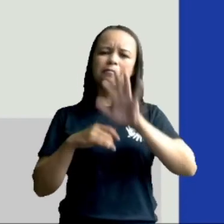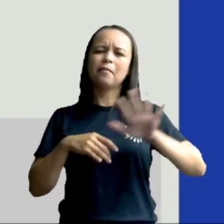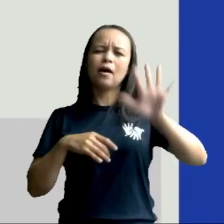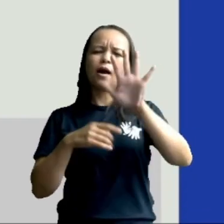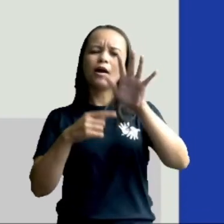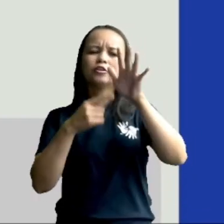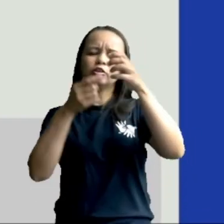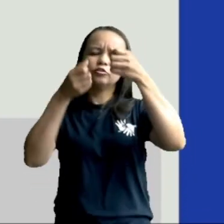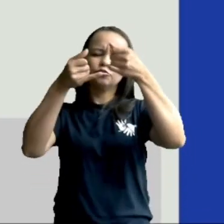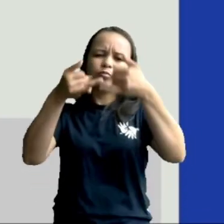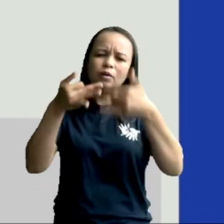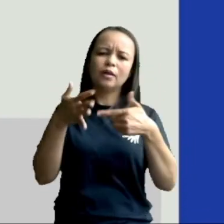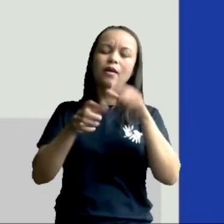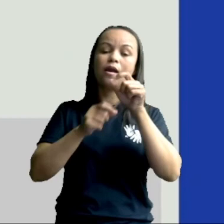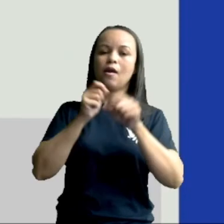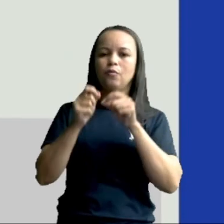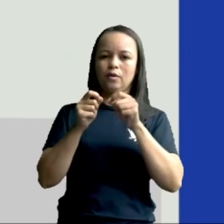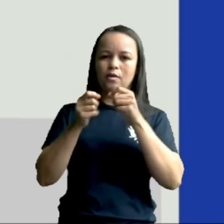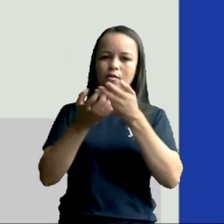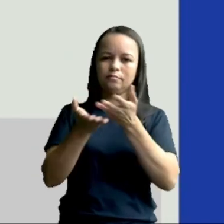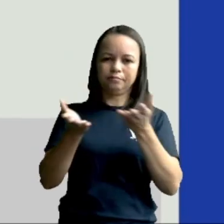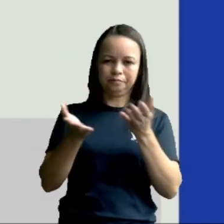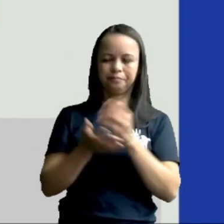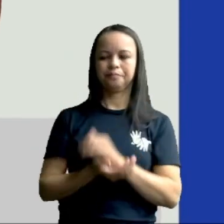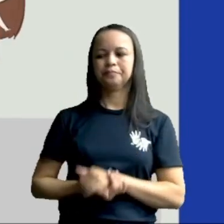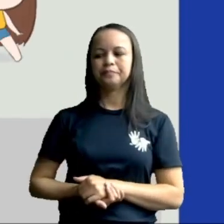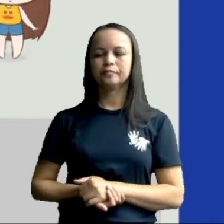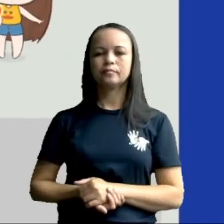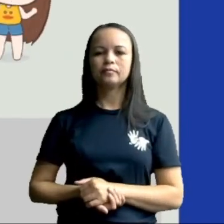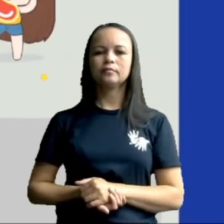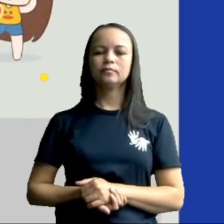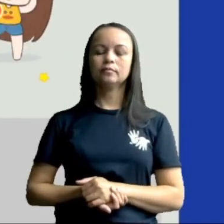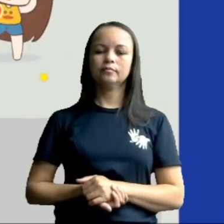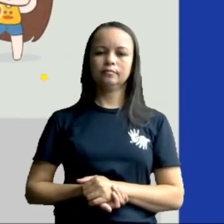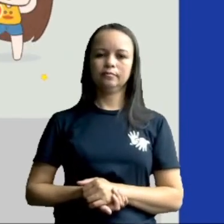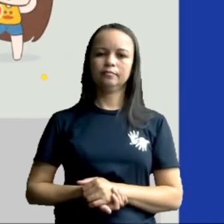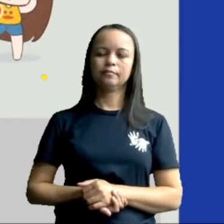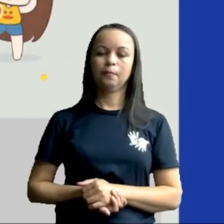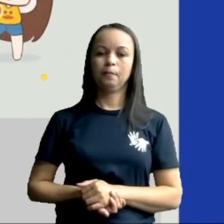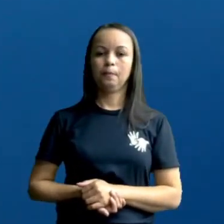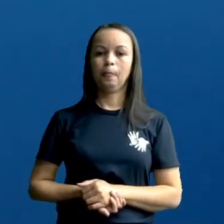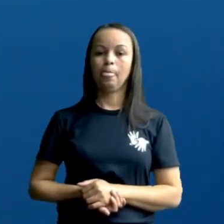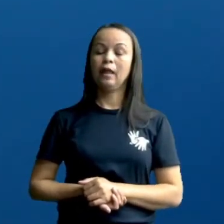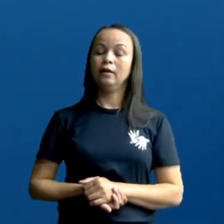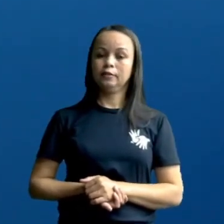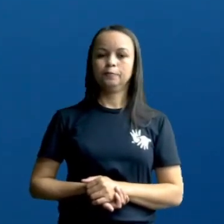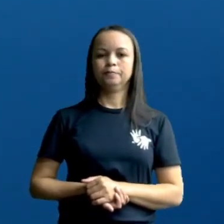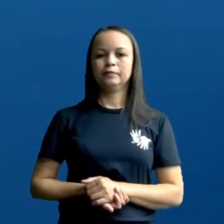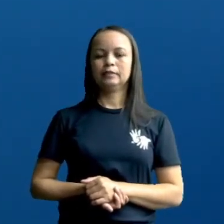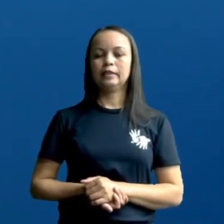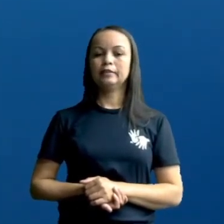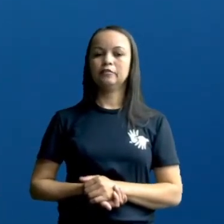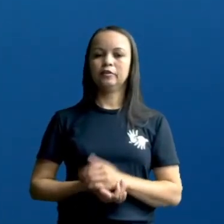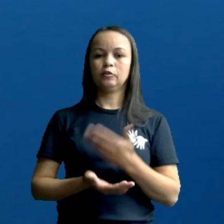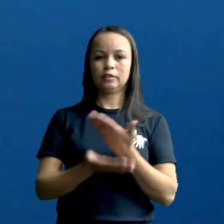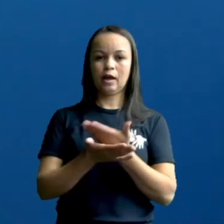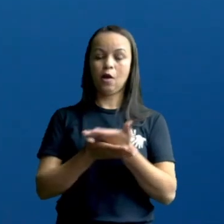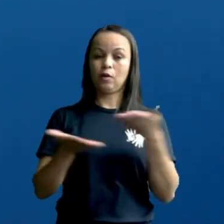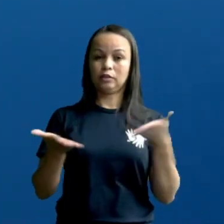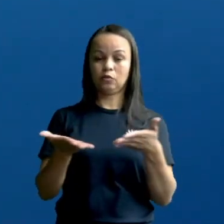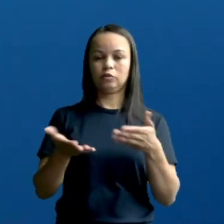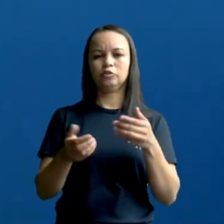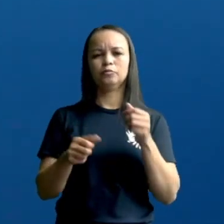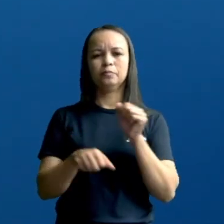dizer, quis lhe passar. Tá bom? Bem, gente, essa foi a nossa aula de hoje. Espero que vocês